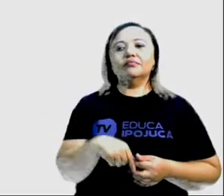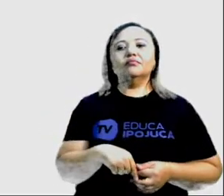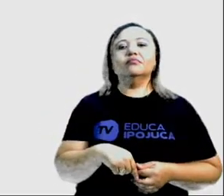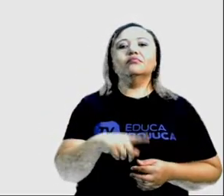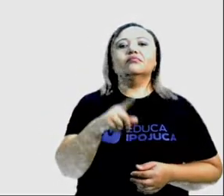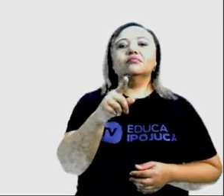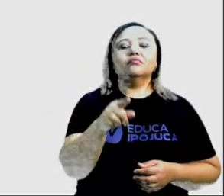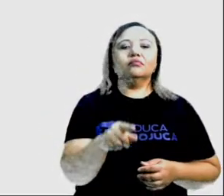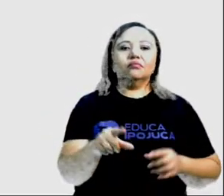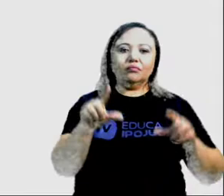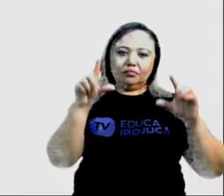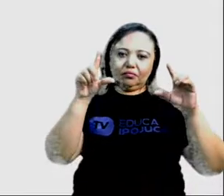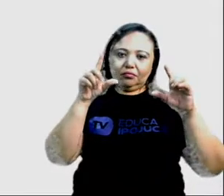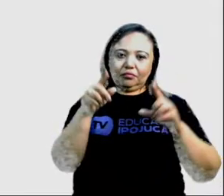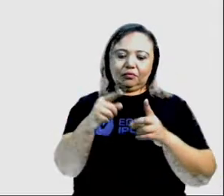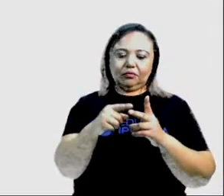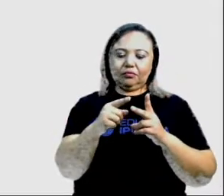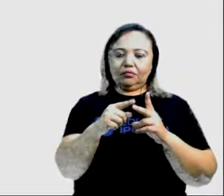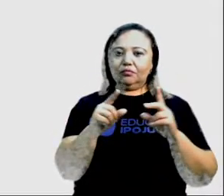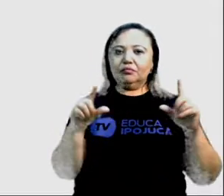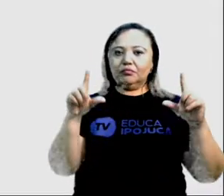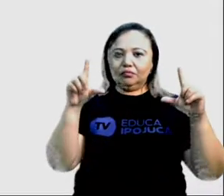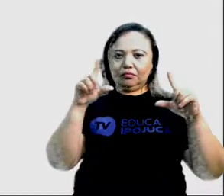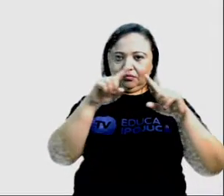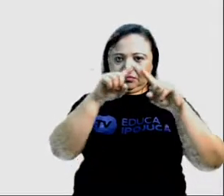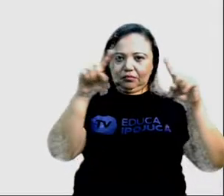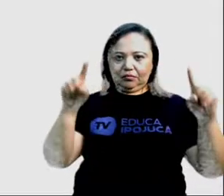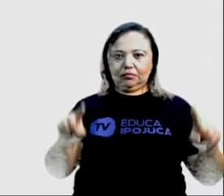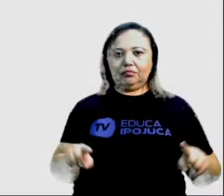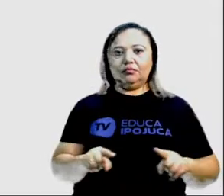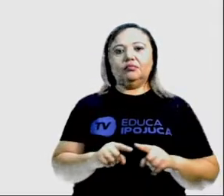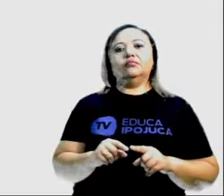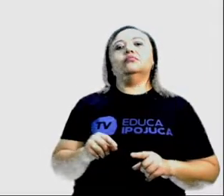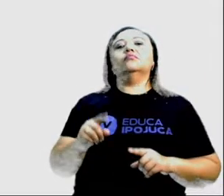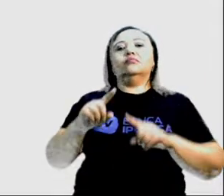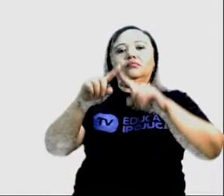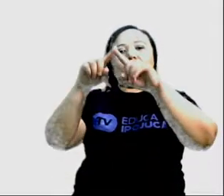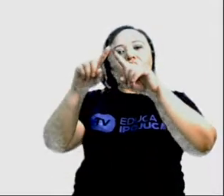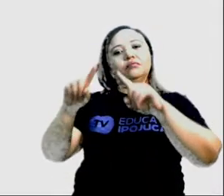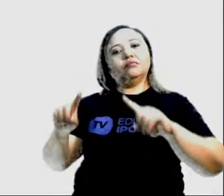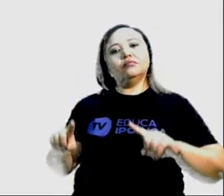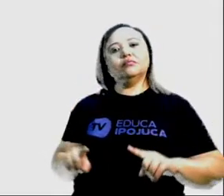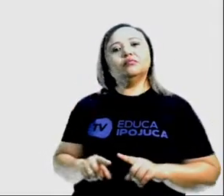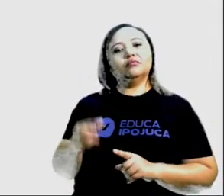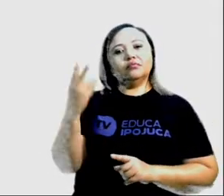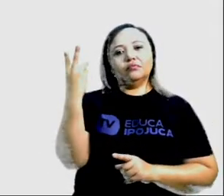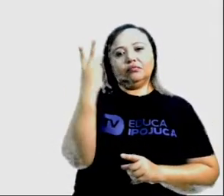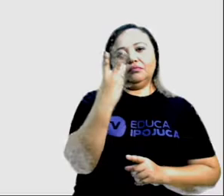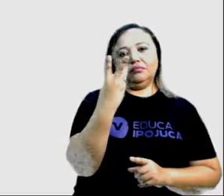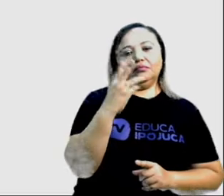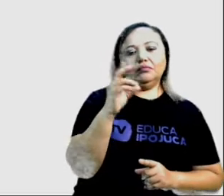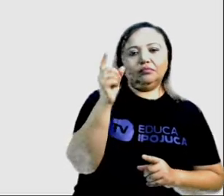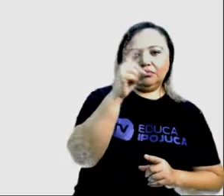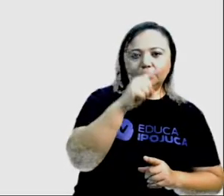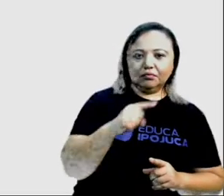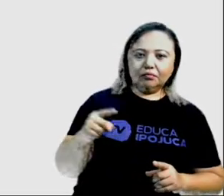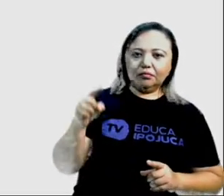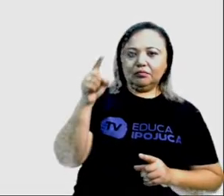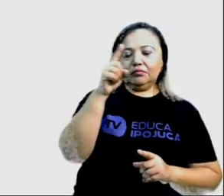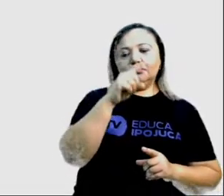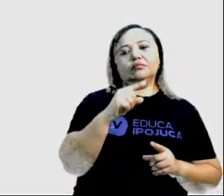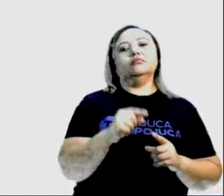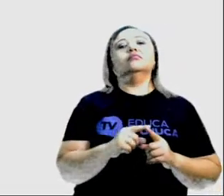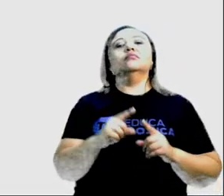tem quadrado, um retângulo, três círculos e um triângulo,